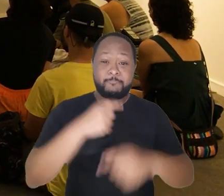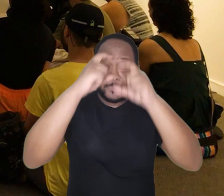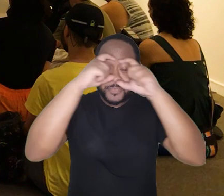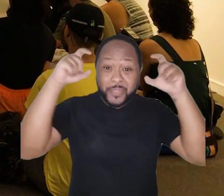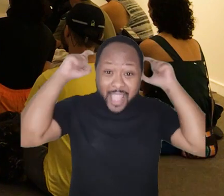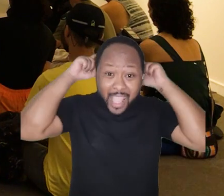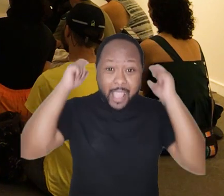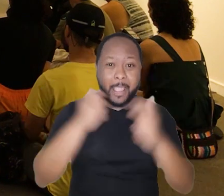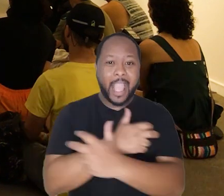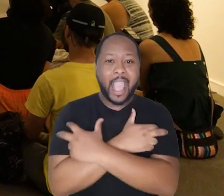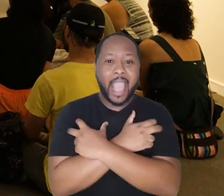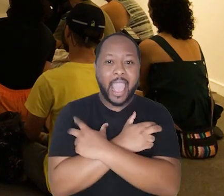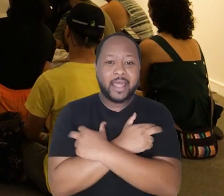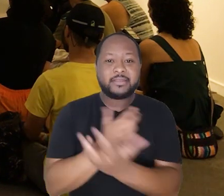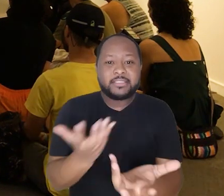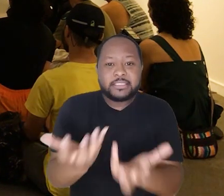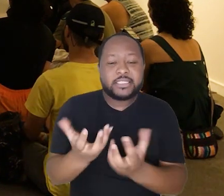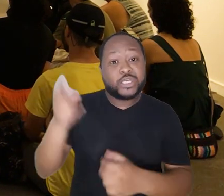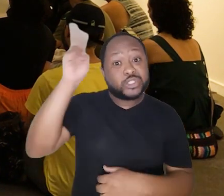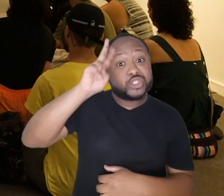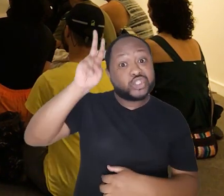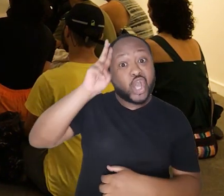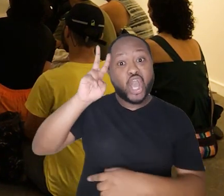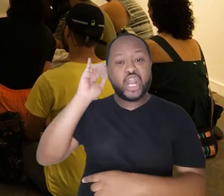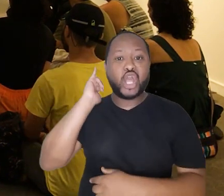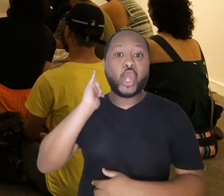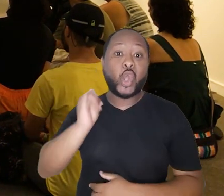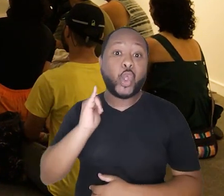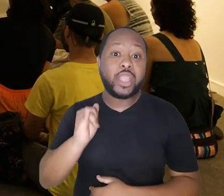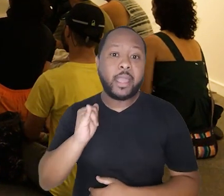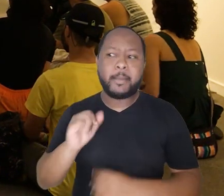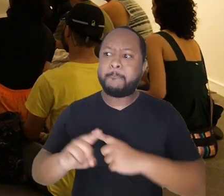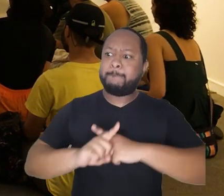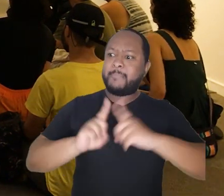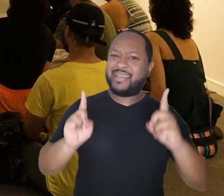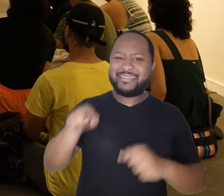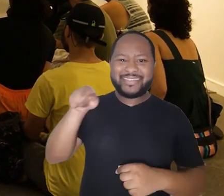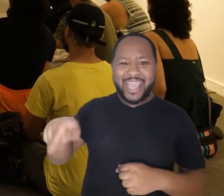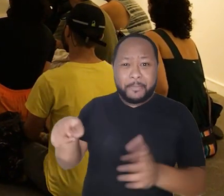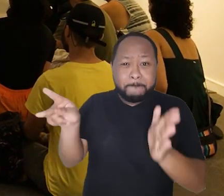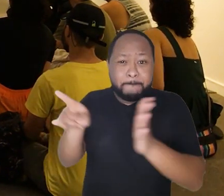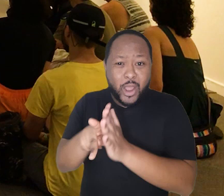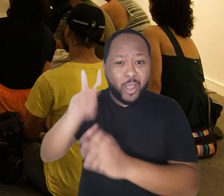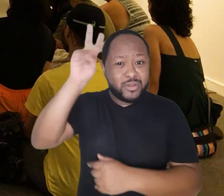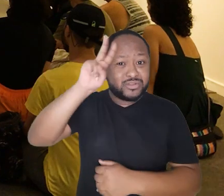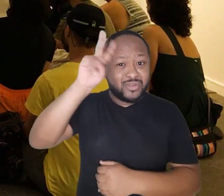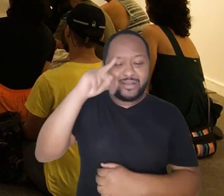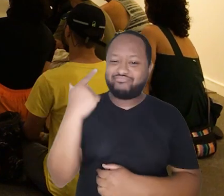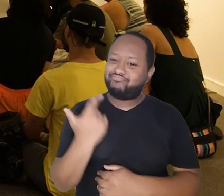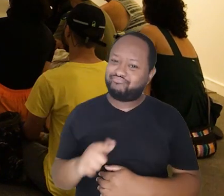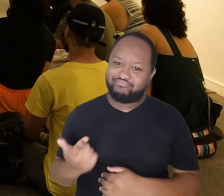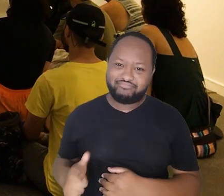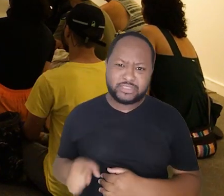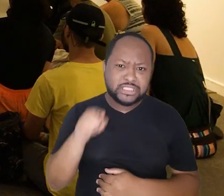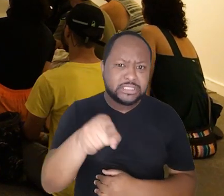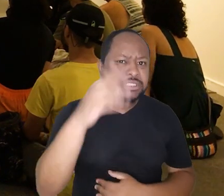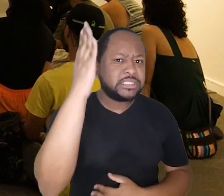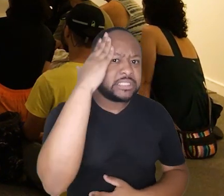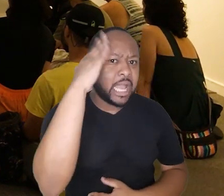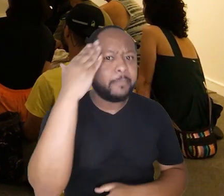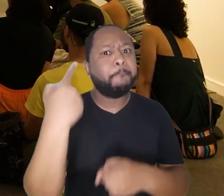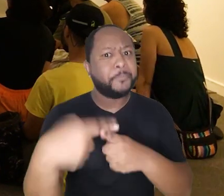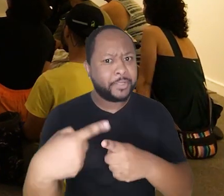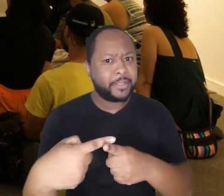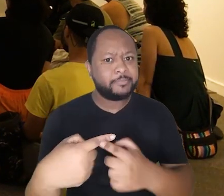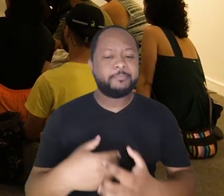contar histórias, mas o Anansi não tinha nenhuma história. Alguém adivinha por que ele não tinha nenhuma história?